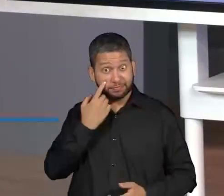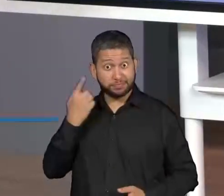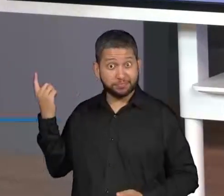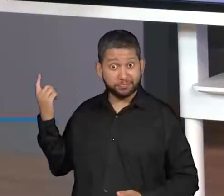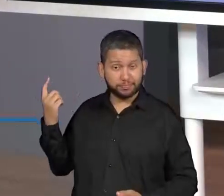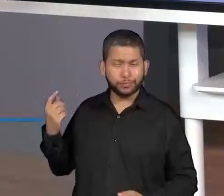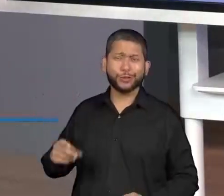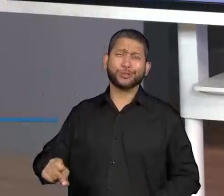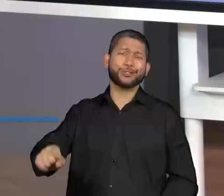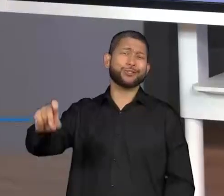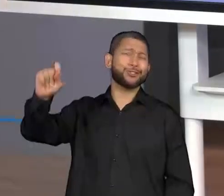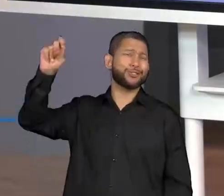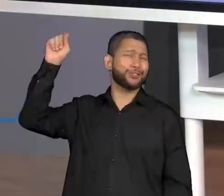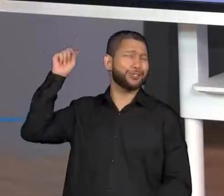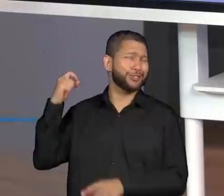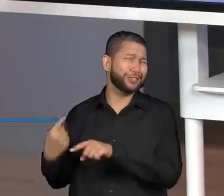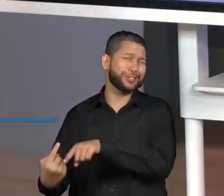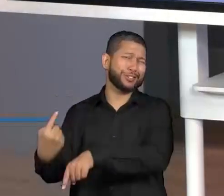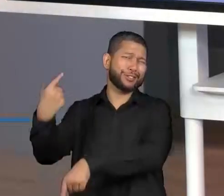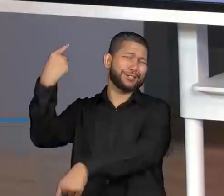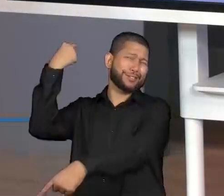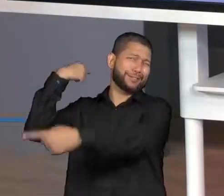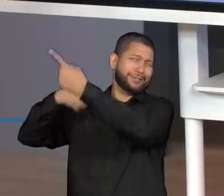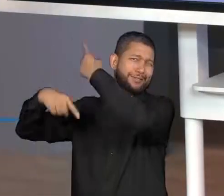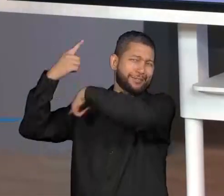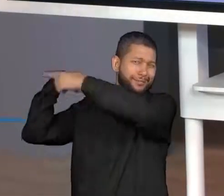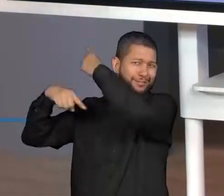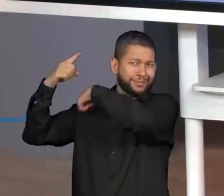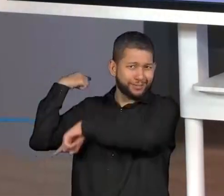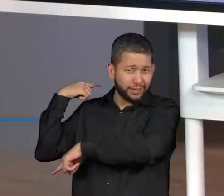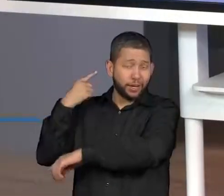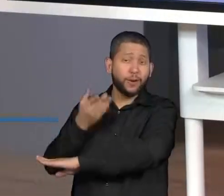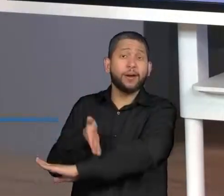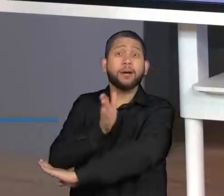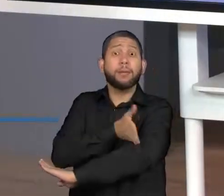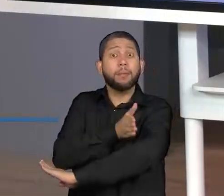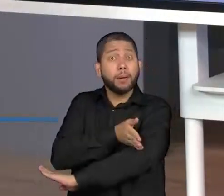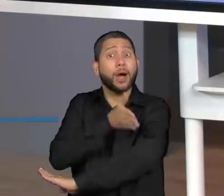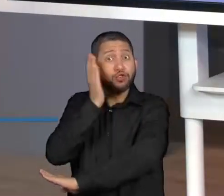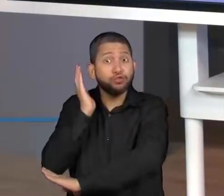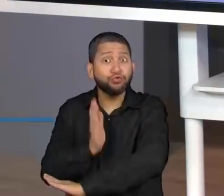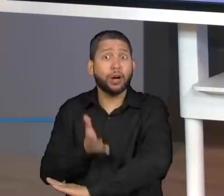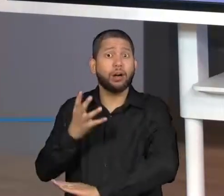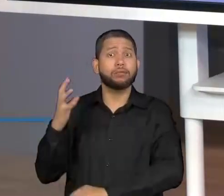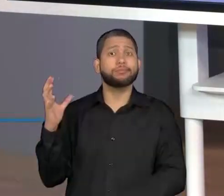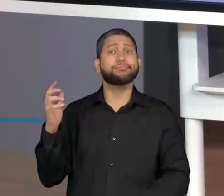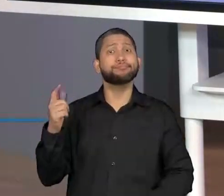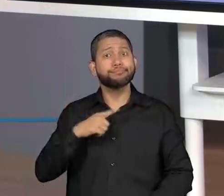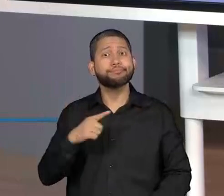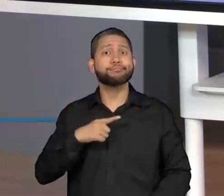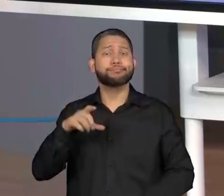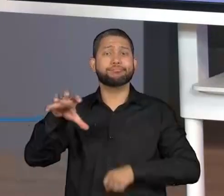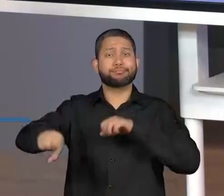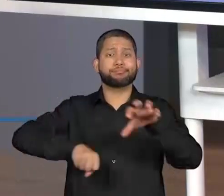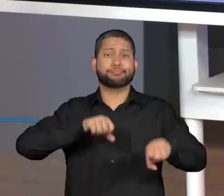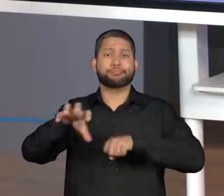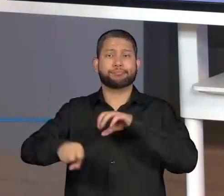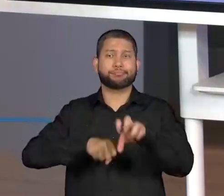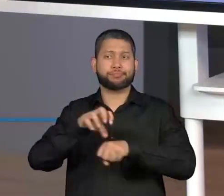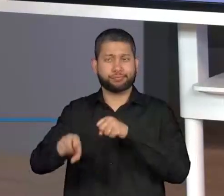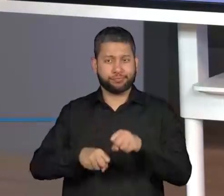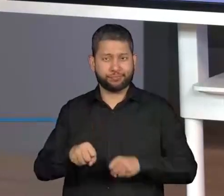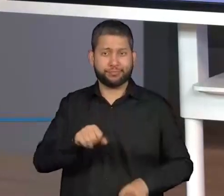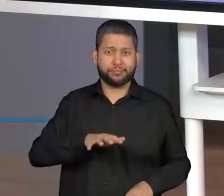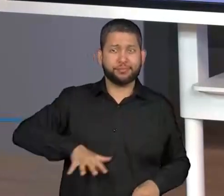utilizada desde os nossos ancestrais aí, da pré-história. Então, é a retirada de recursos do